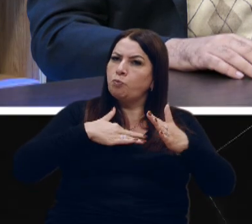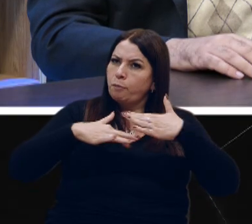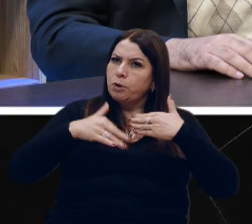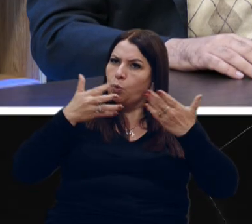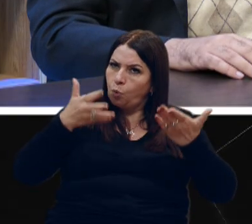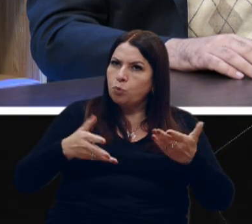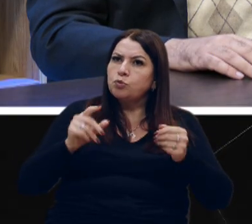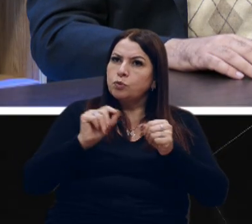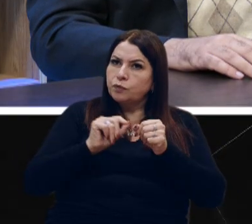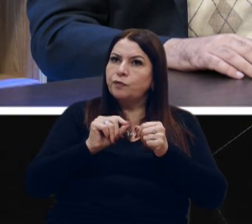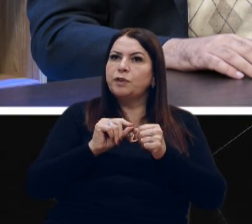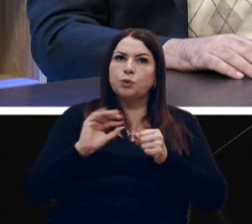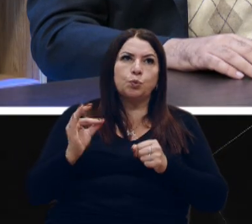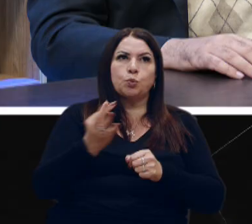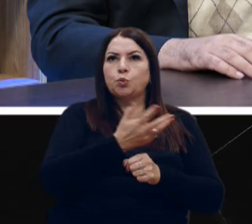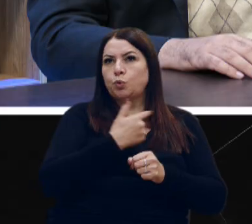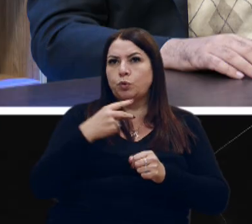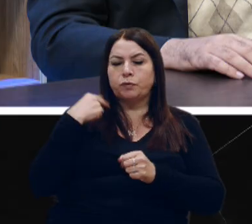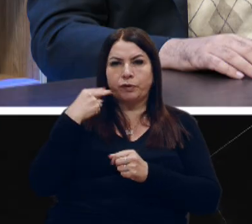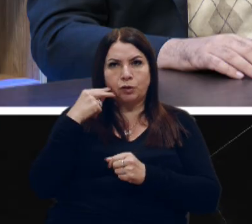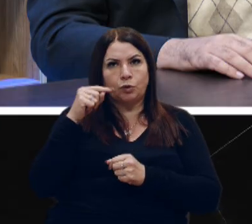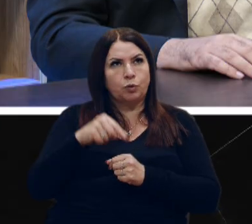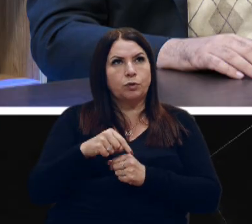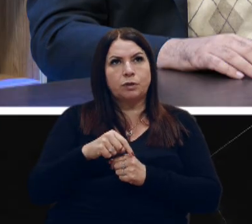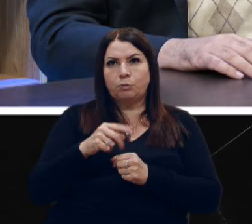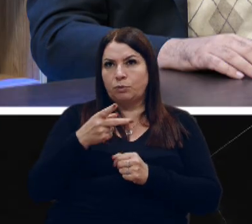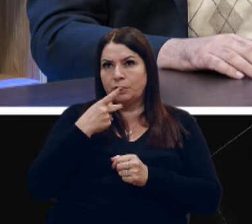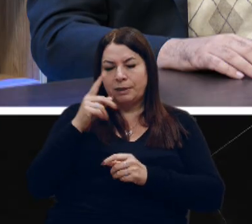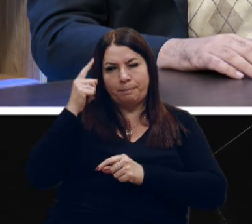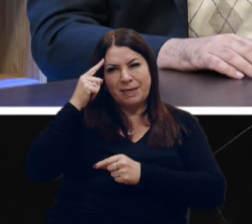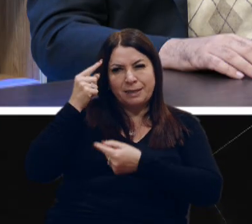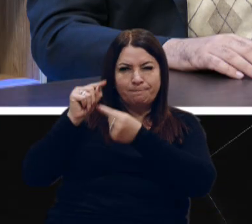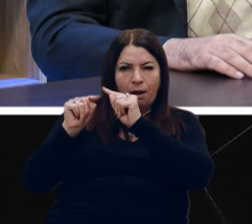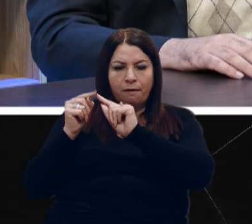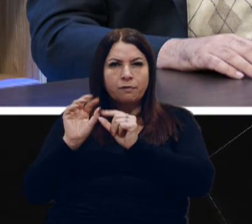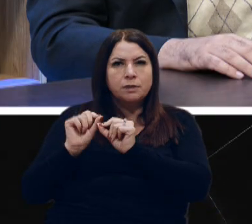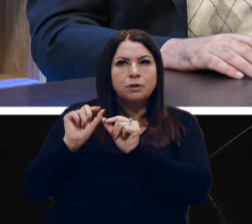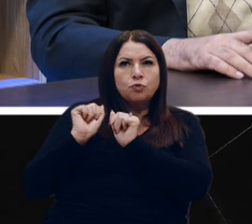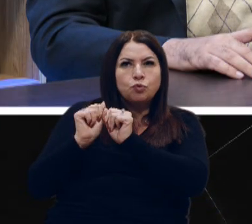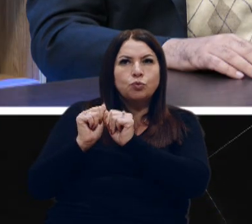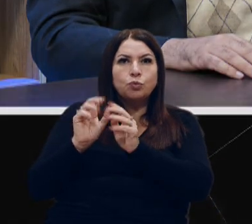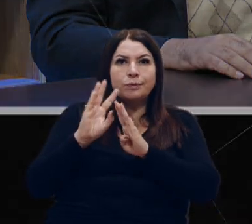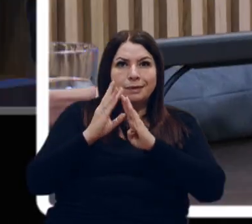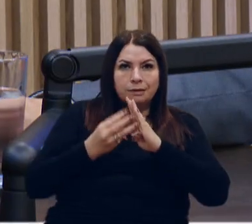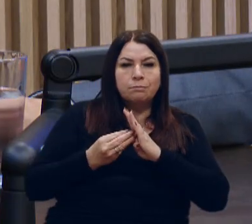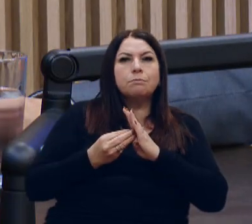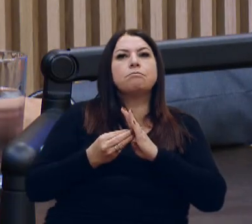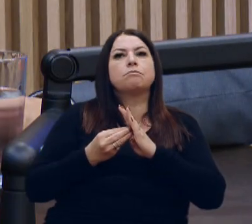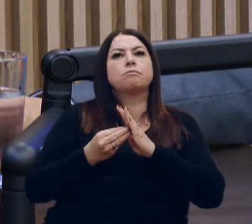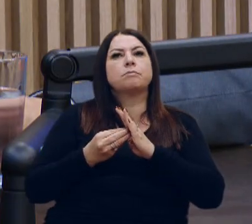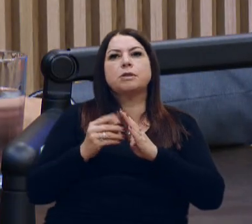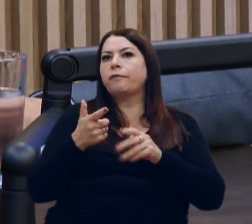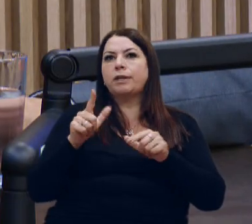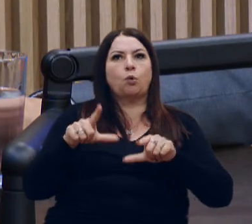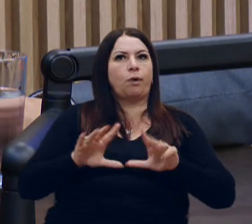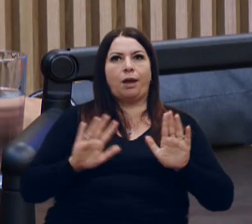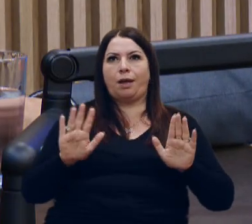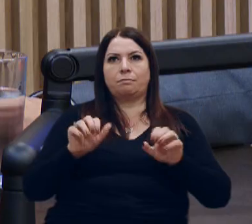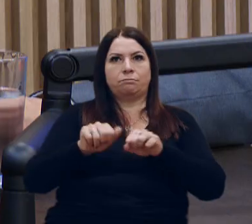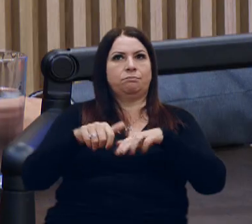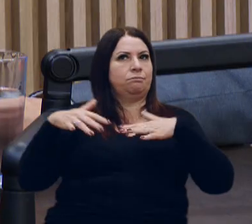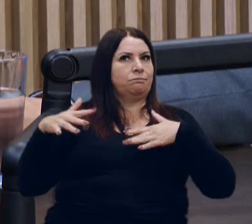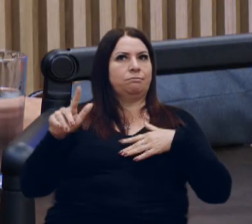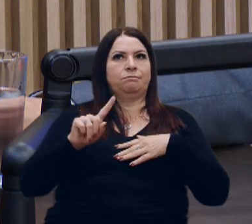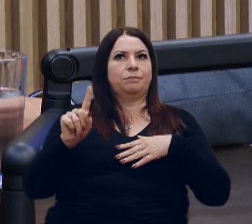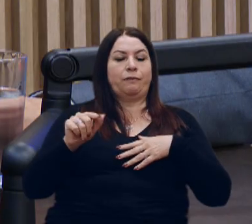hoje feito com todos os vereadores, como a gente está articulando, claro, na questão do SAMAI, não vai ter lugar no legislativo, não